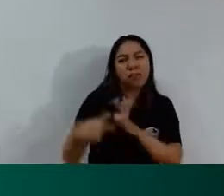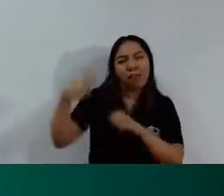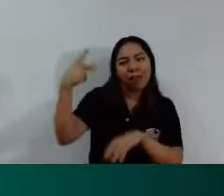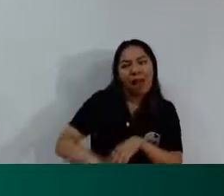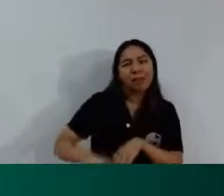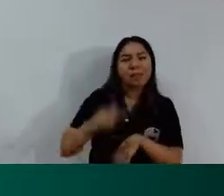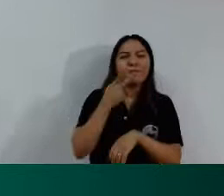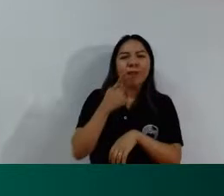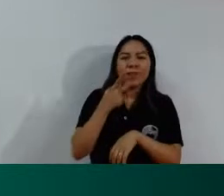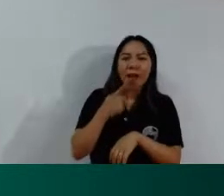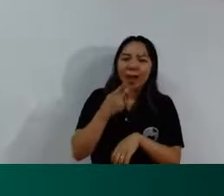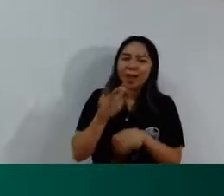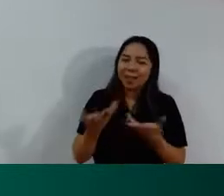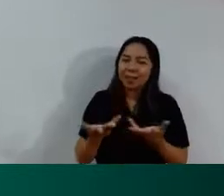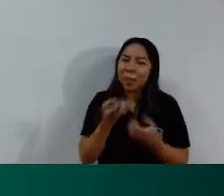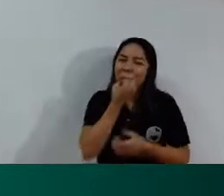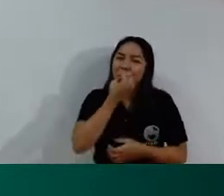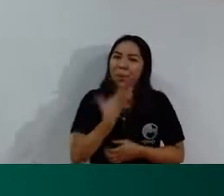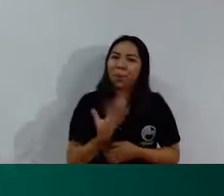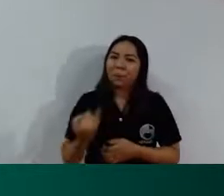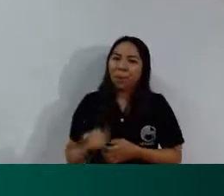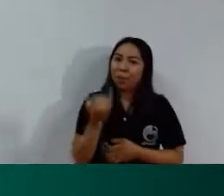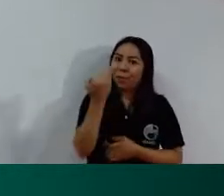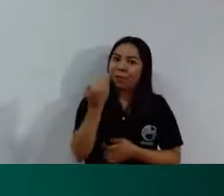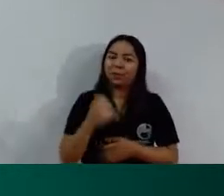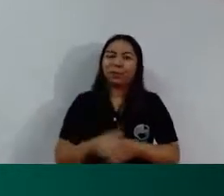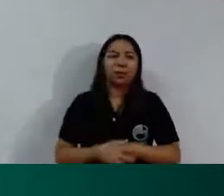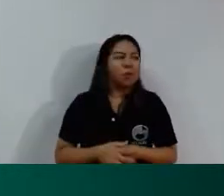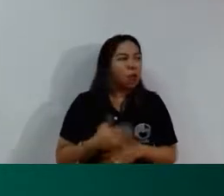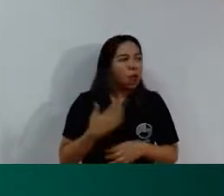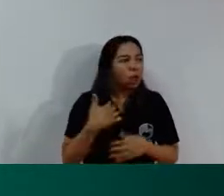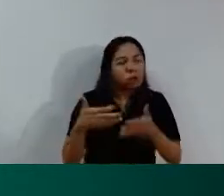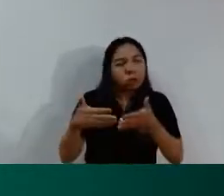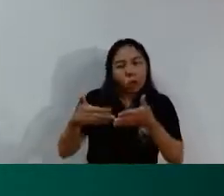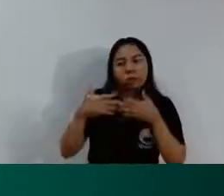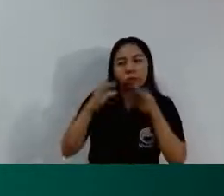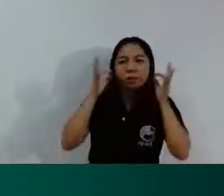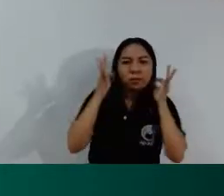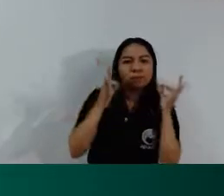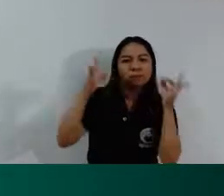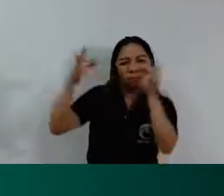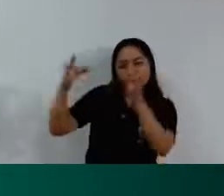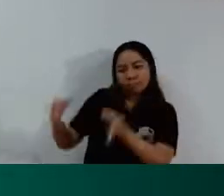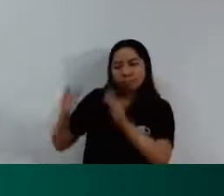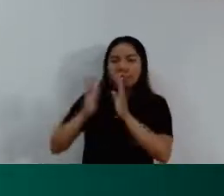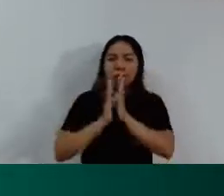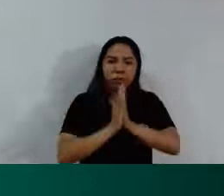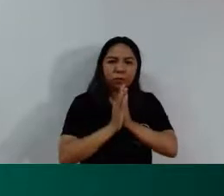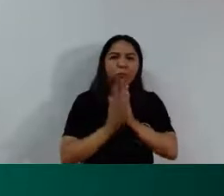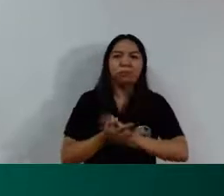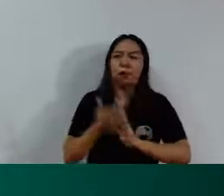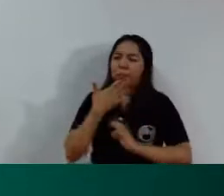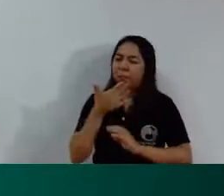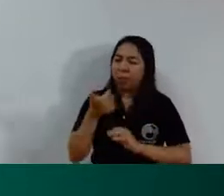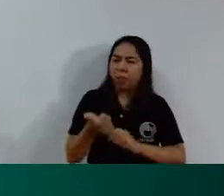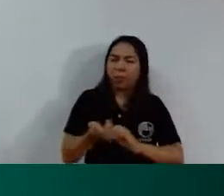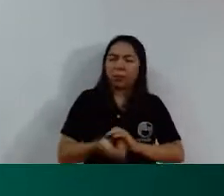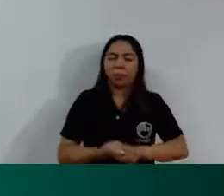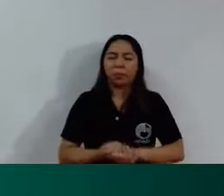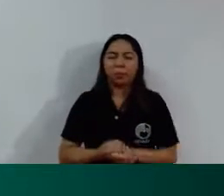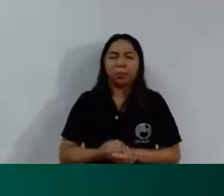de estar na cidade isso é muito importante gente eu vou pedir licença para tirar a máscara fica melhor